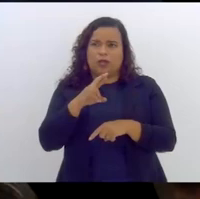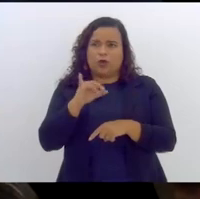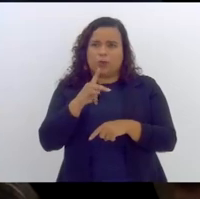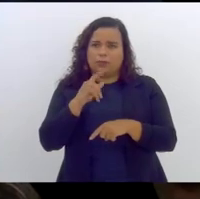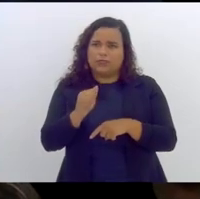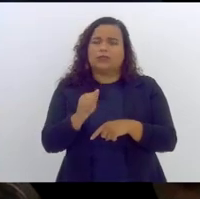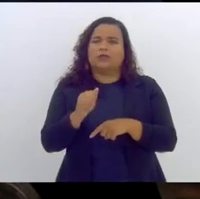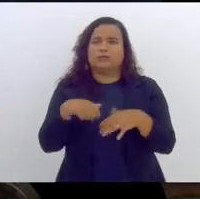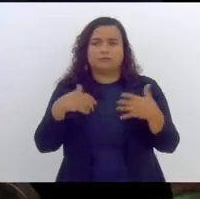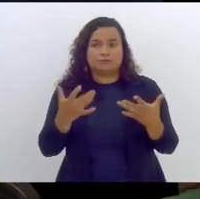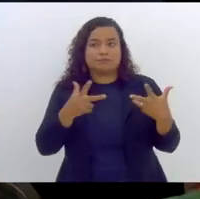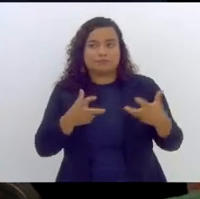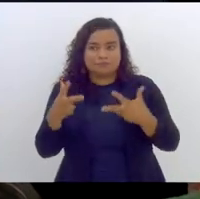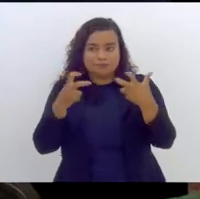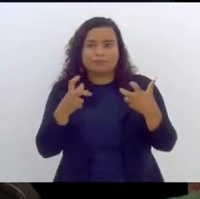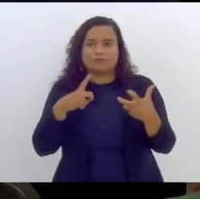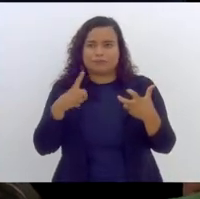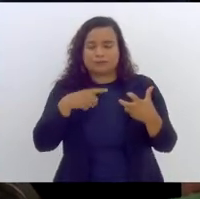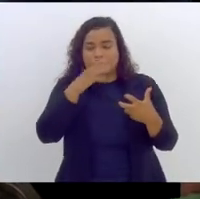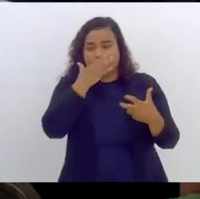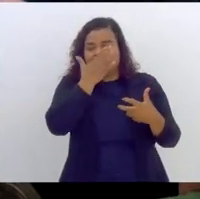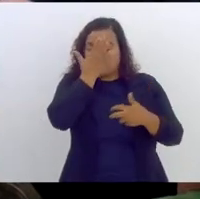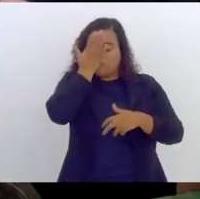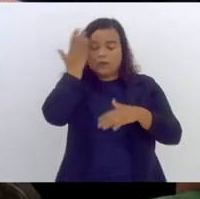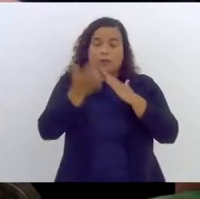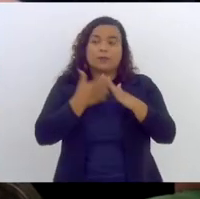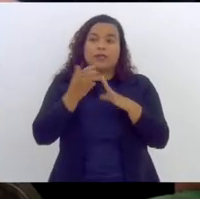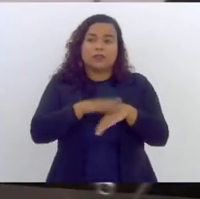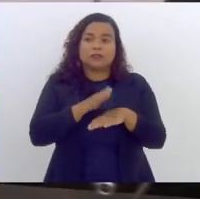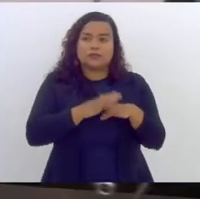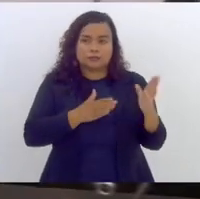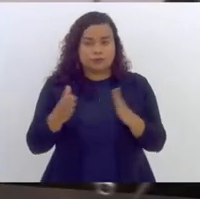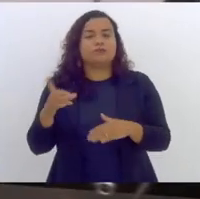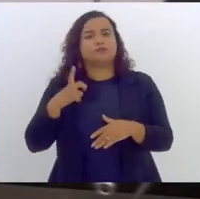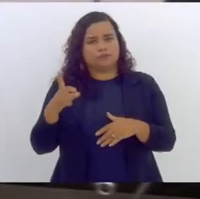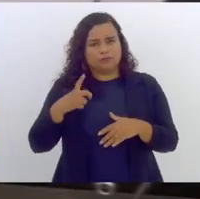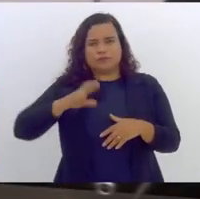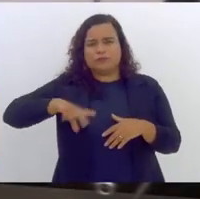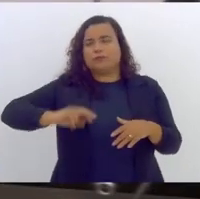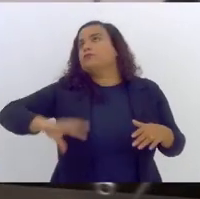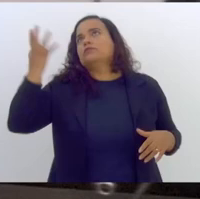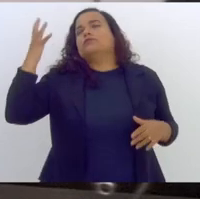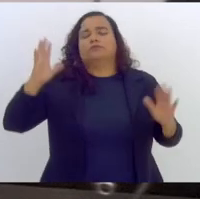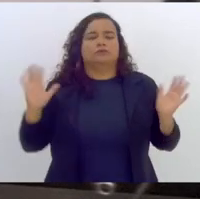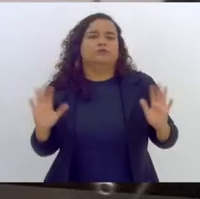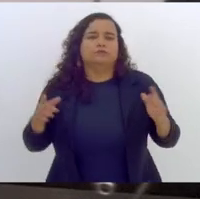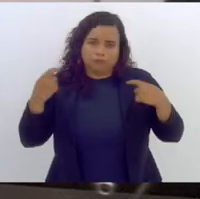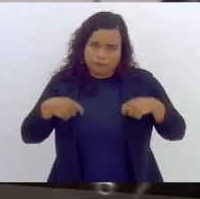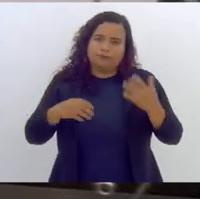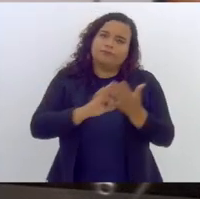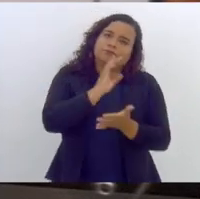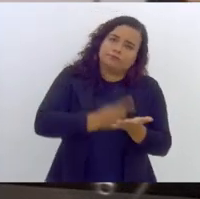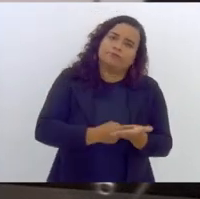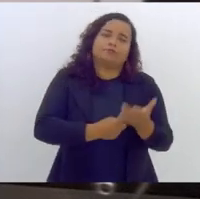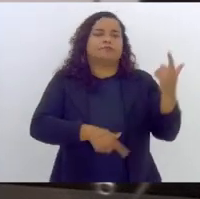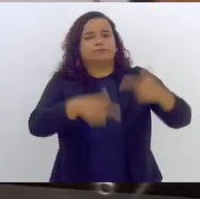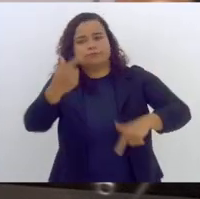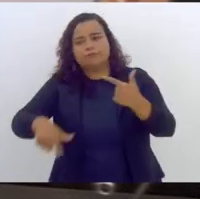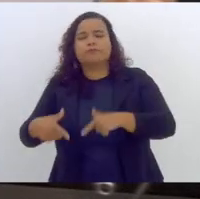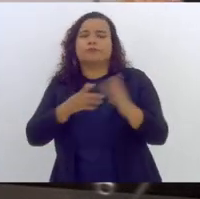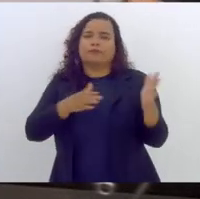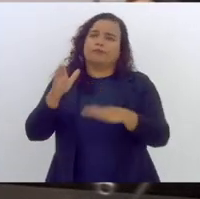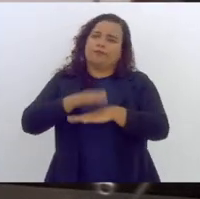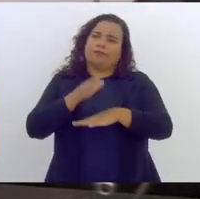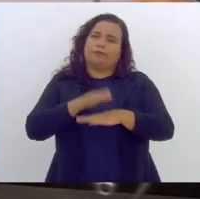então vocês percebem que há uma organização da empresa para fazer isso não é da noite para o dia que isso acontece prestei contratar mais gente tem que se organizar